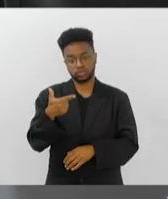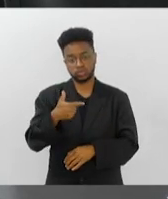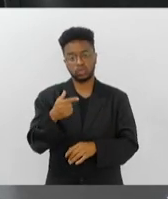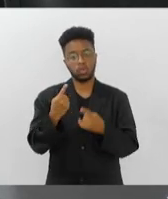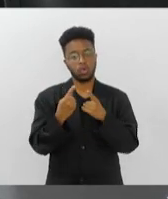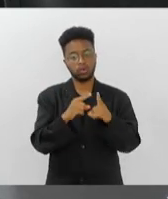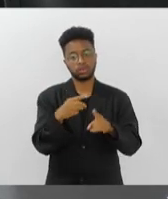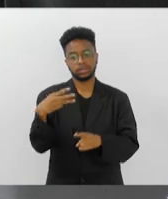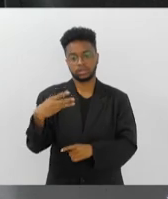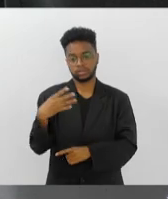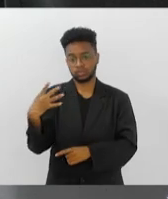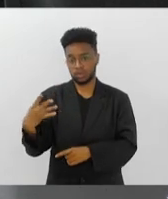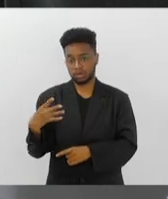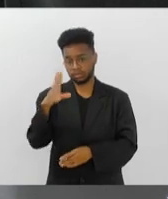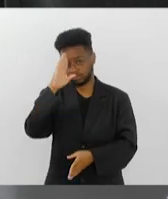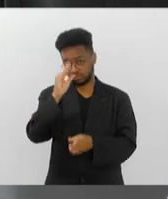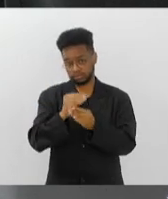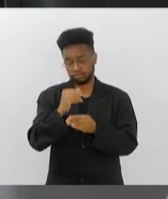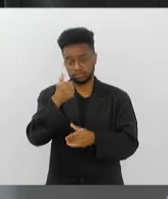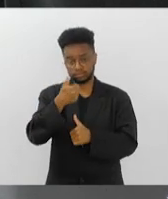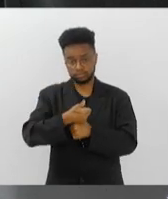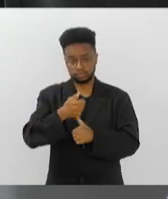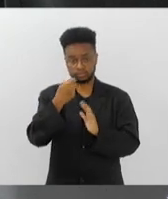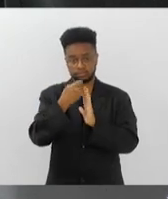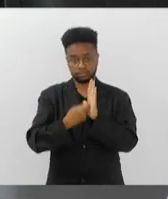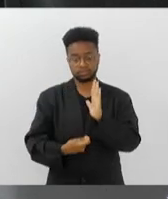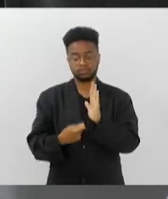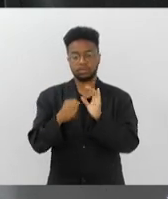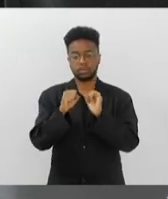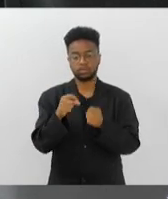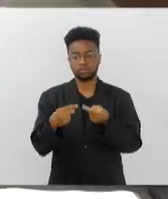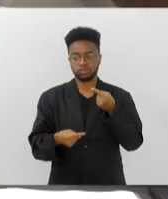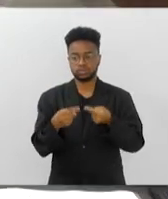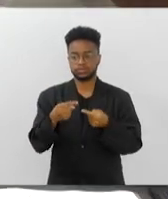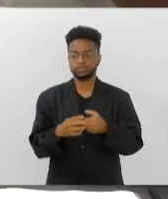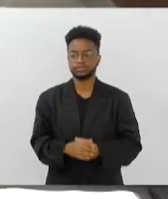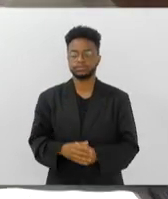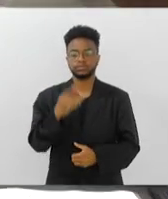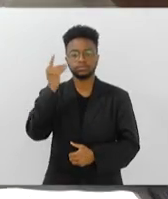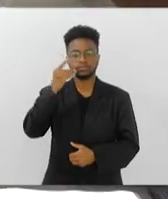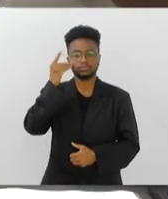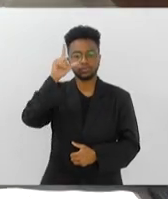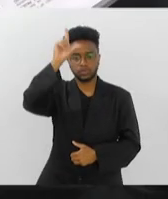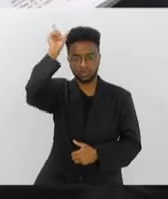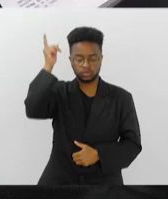4, concluindo por substitutivo. Em discussão. Presidente. Deputado Luiz Paulo.